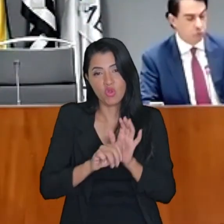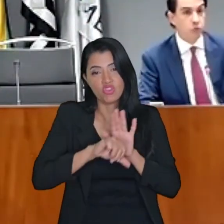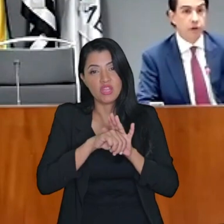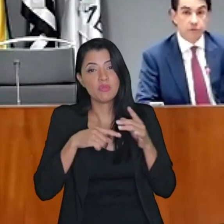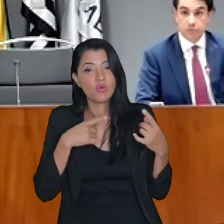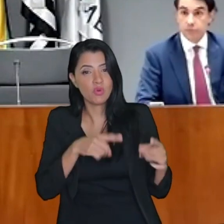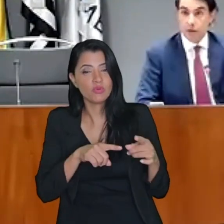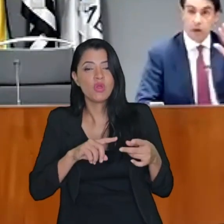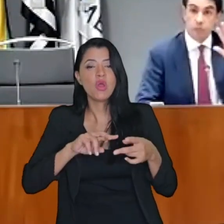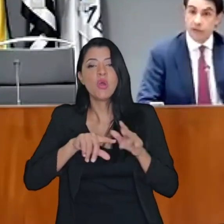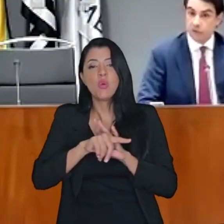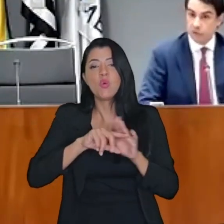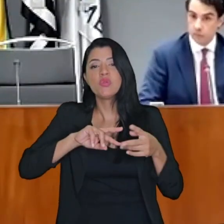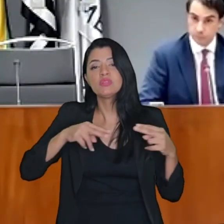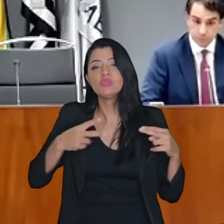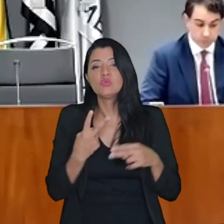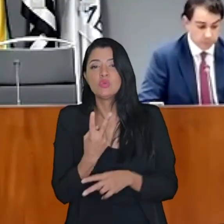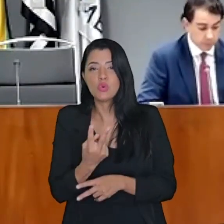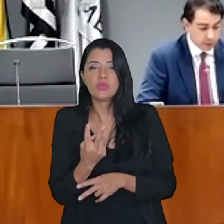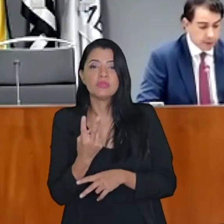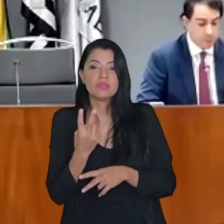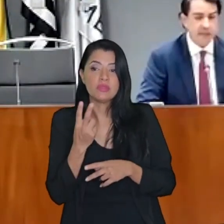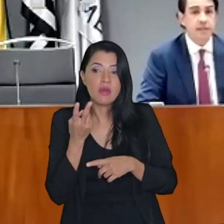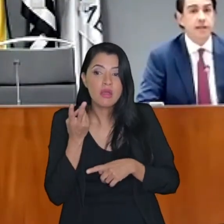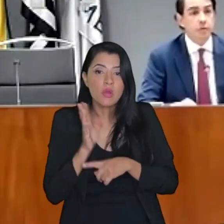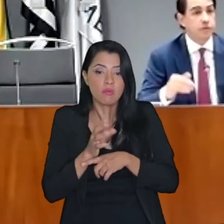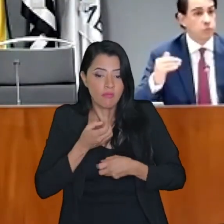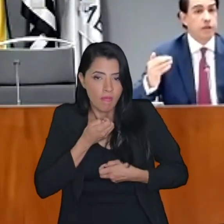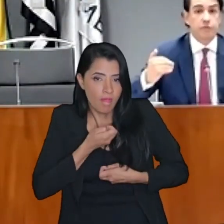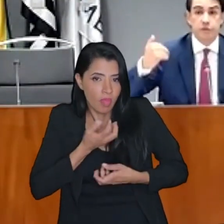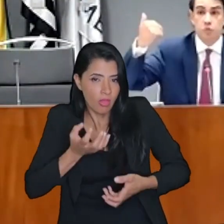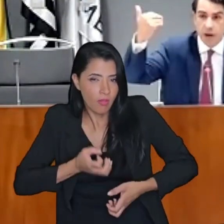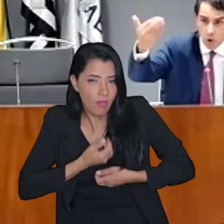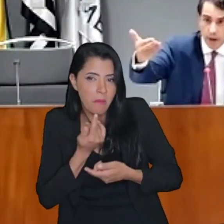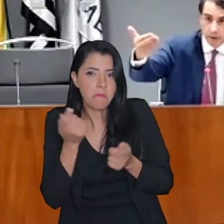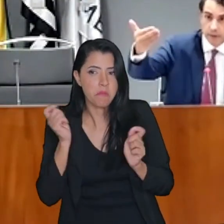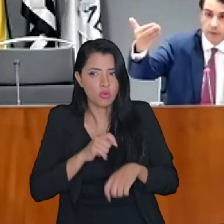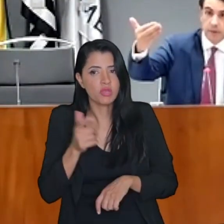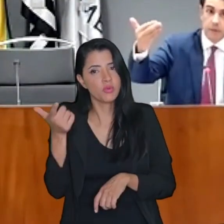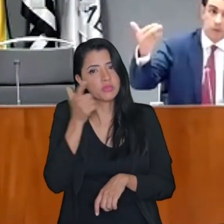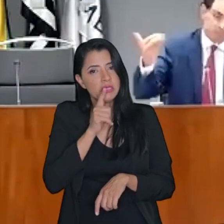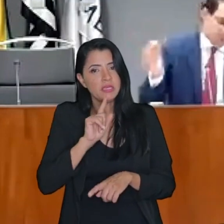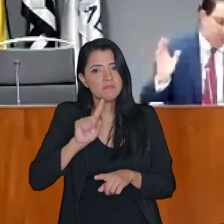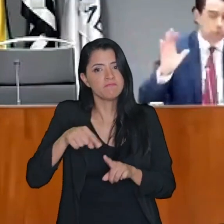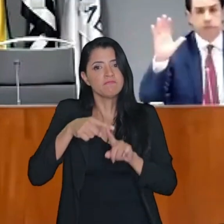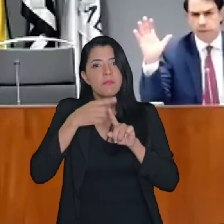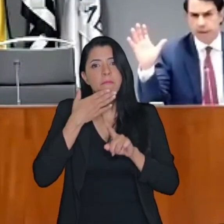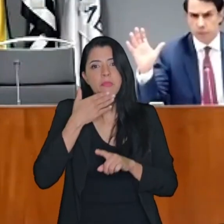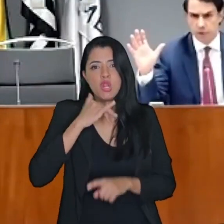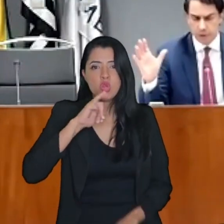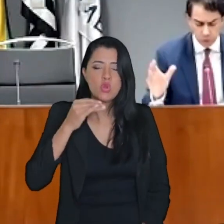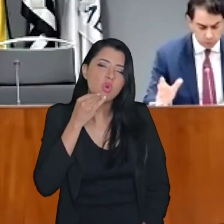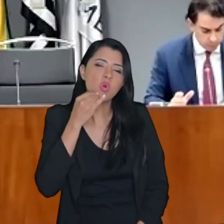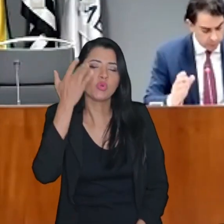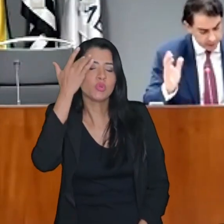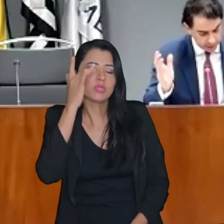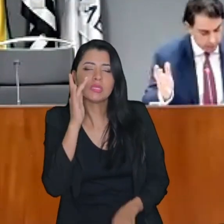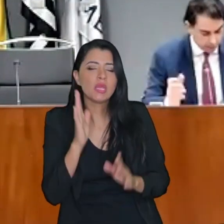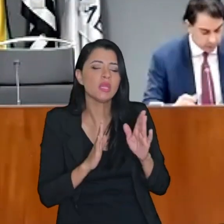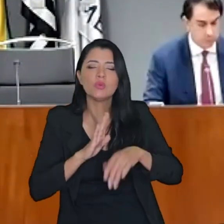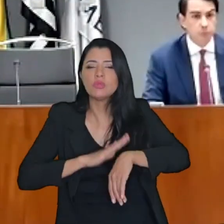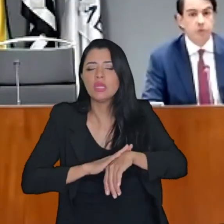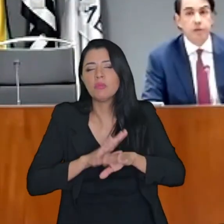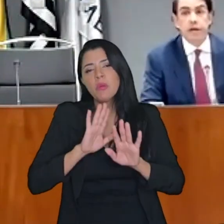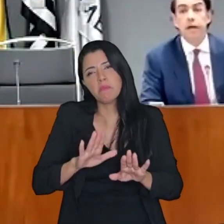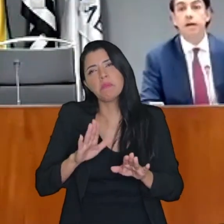o inciso 2, na colaboração que mereceria talvez um benefício maior, não se estabelece, obviamente, o tempo, mas aqui,